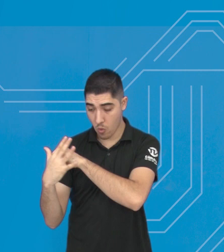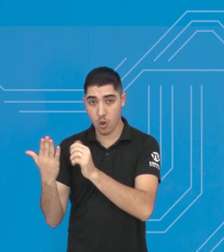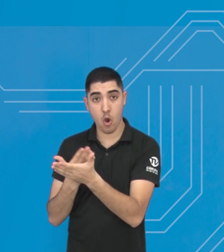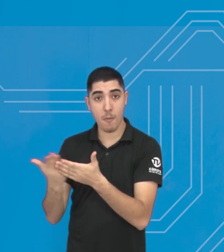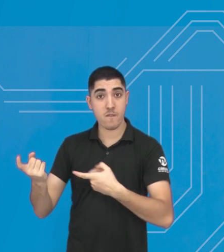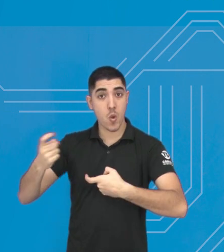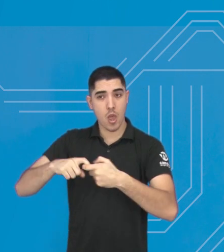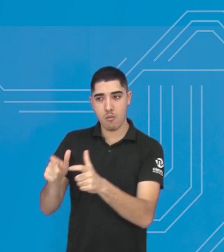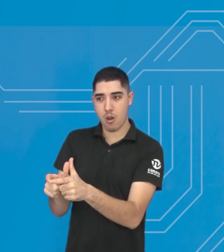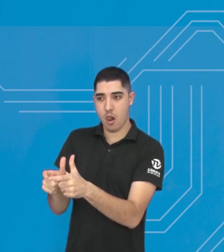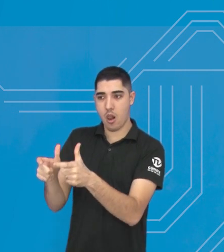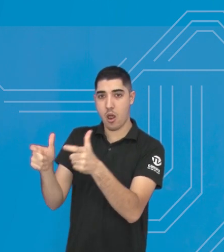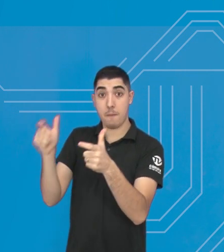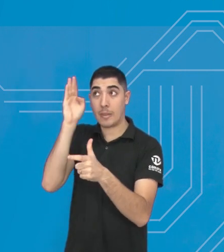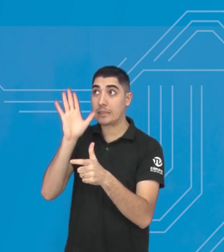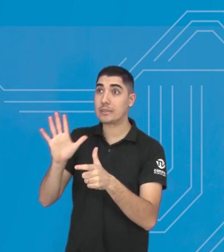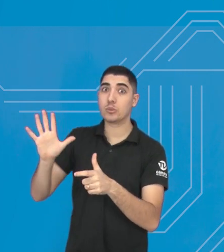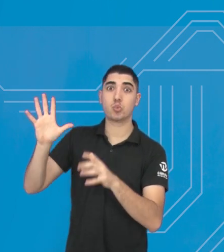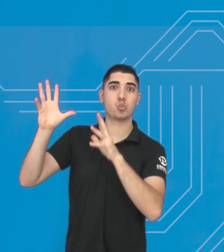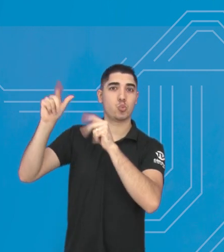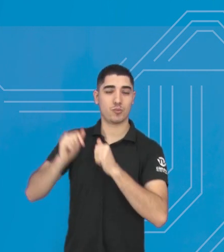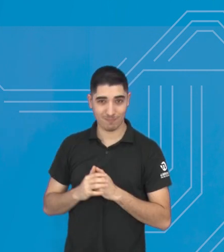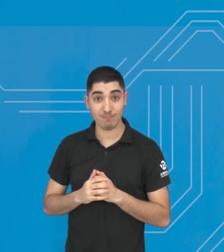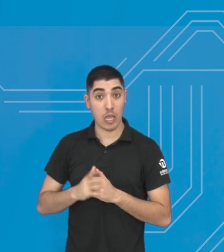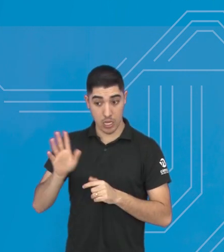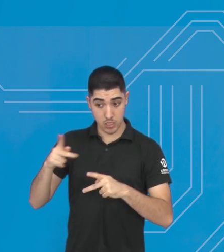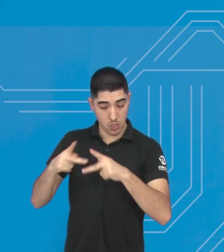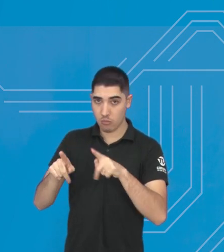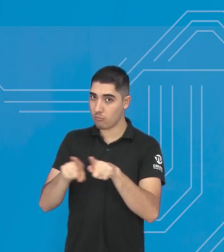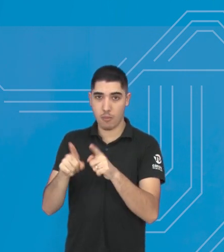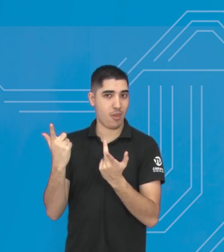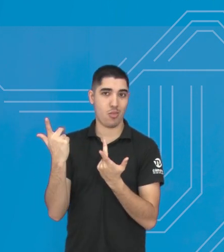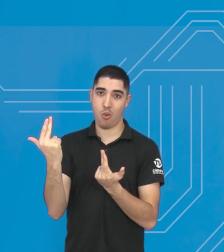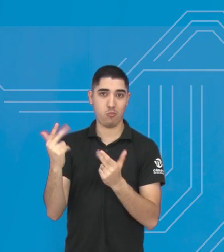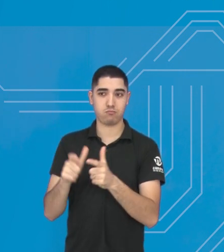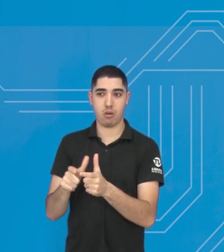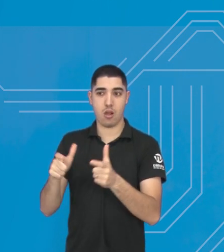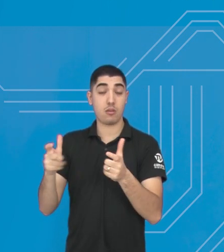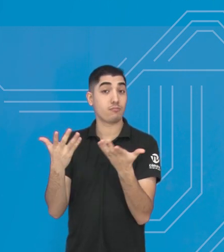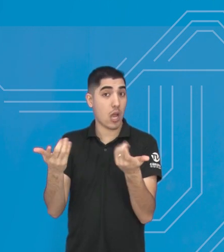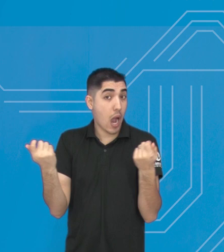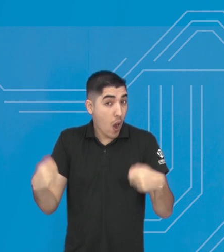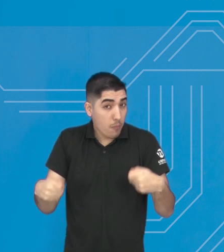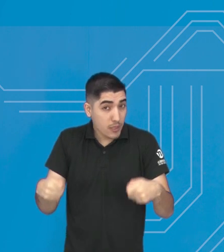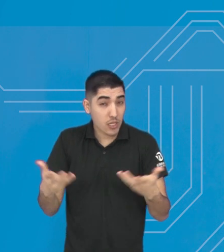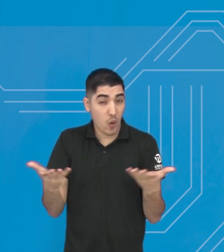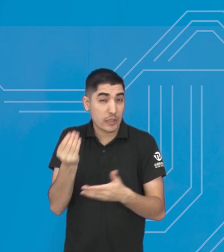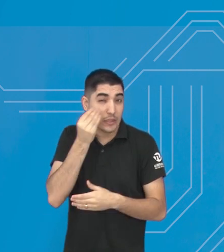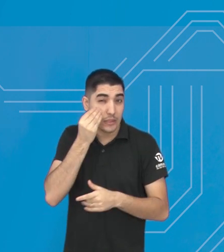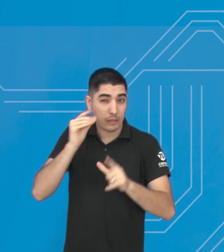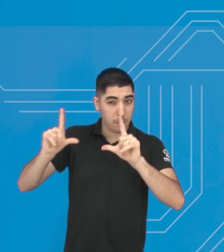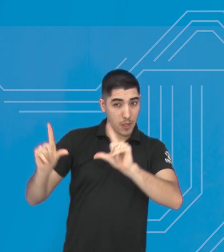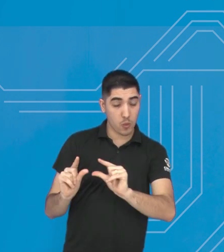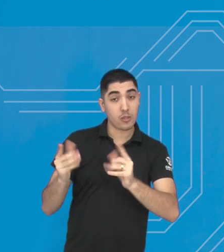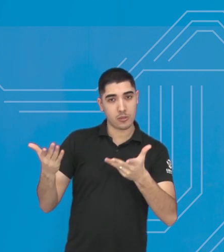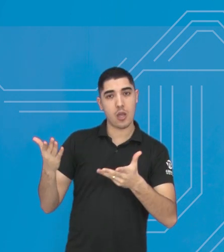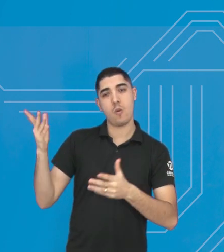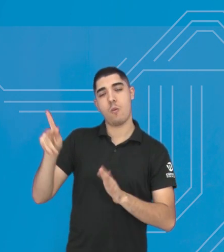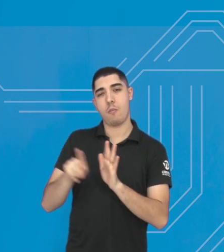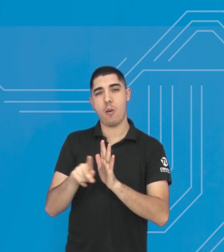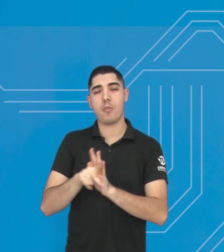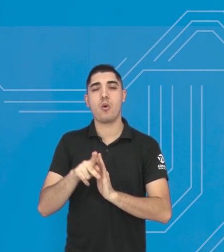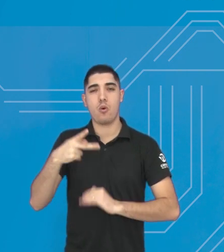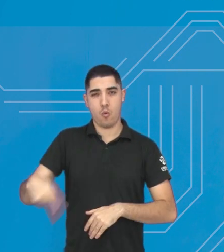de Covid têm crescido bastante em todo o país e aqui em São José não é diferente. Para tentar reduzir as notificações,